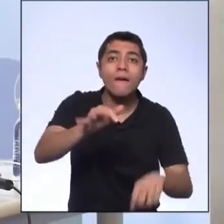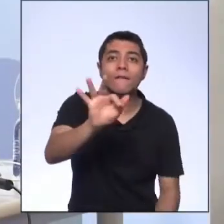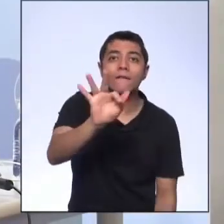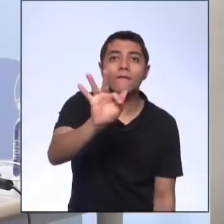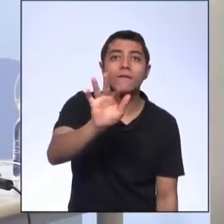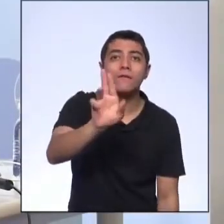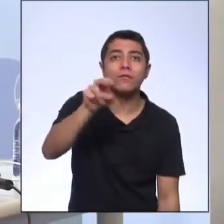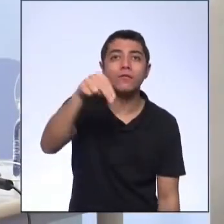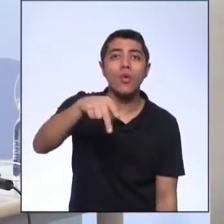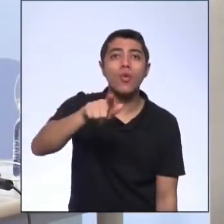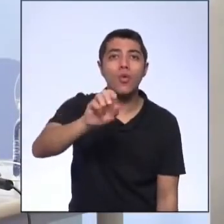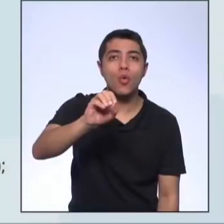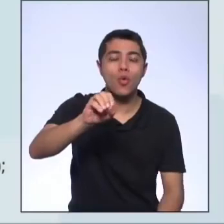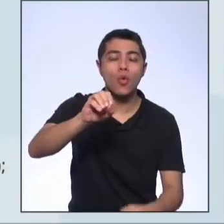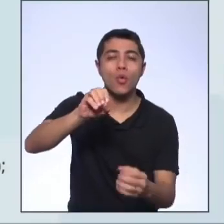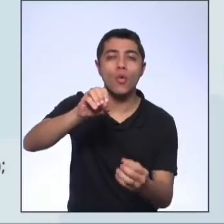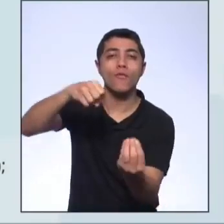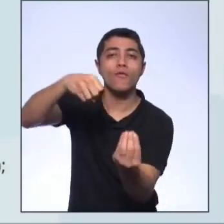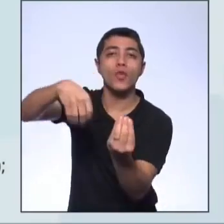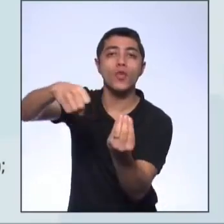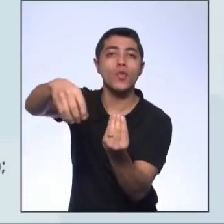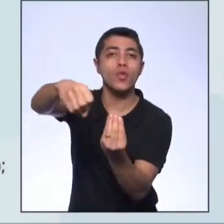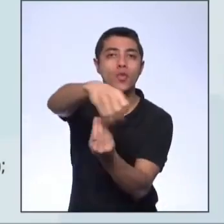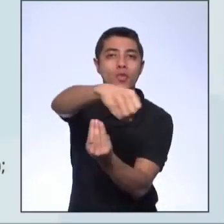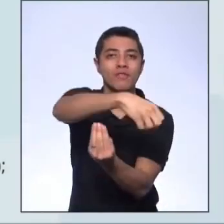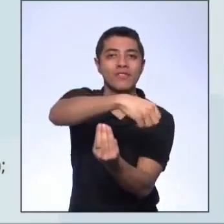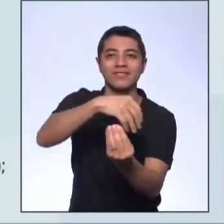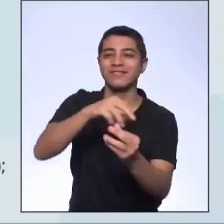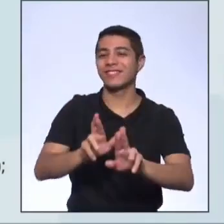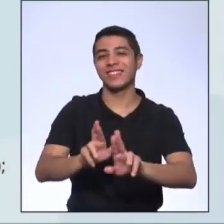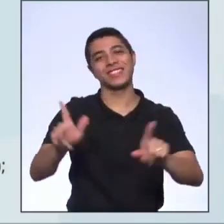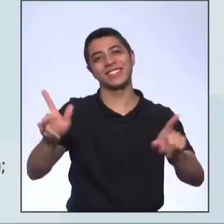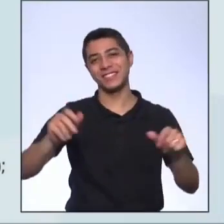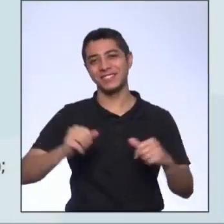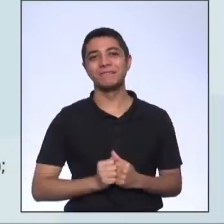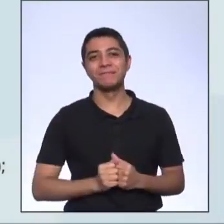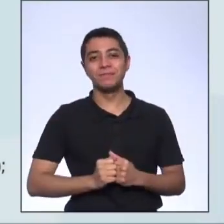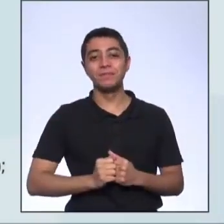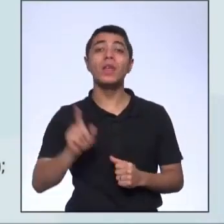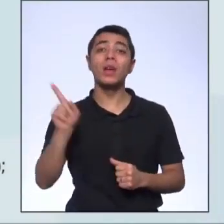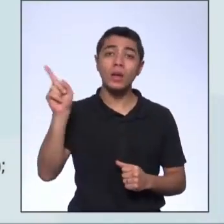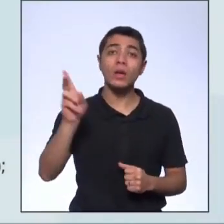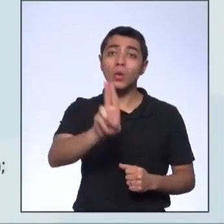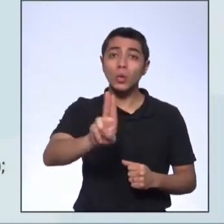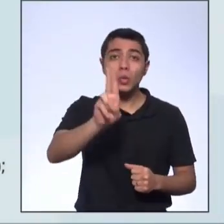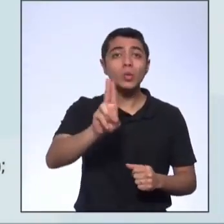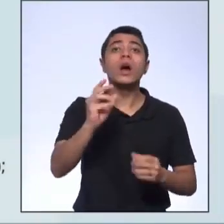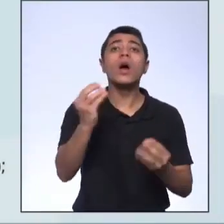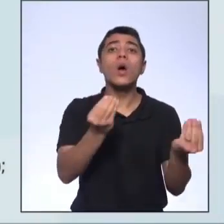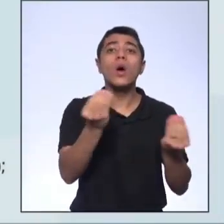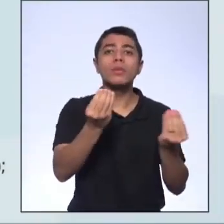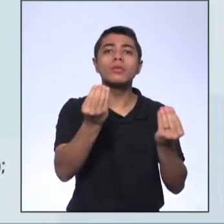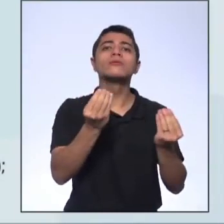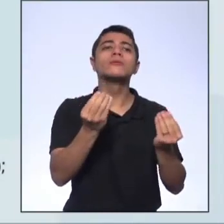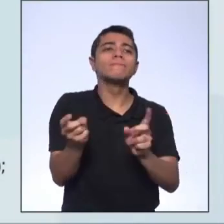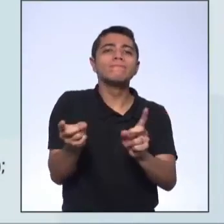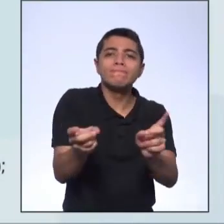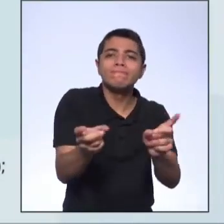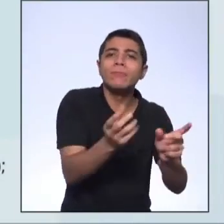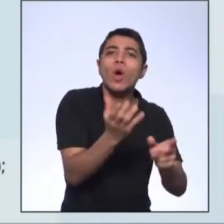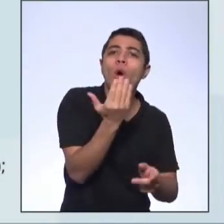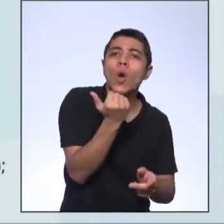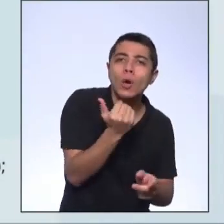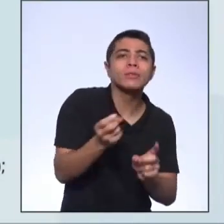aí, se a gente vê no próximo slide, na indústria alimentícia e na indústria farmacêutica também. Tá? Então, produção de laticínios. Lembra que eu falei